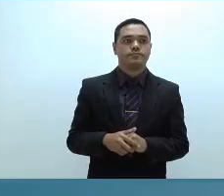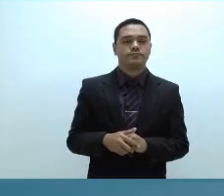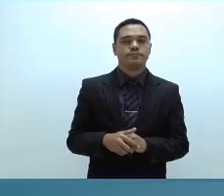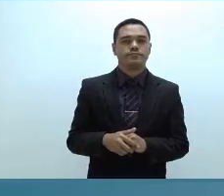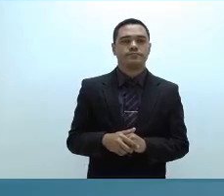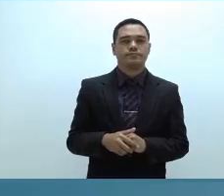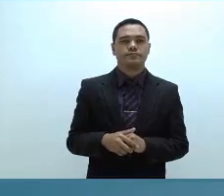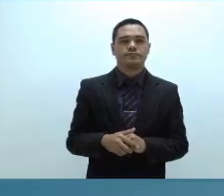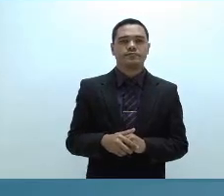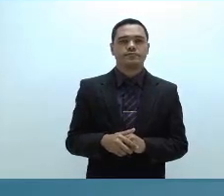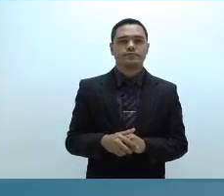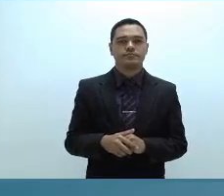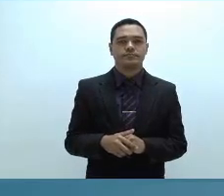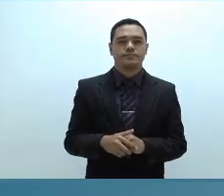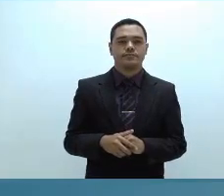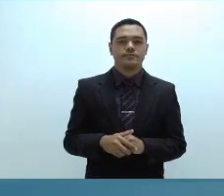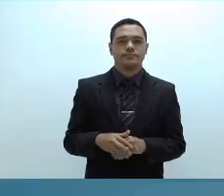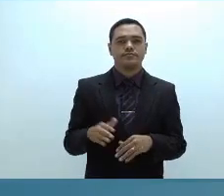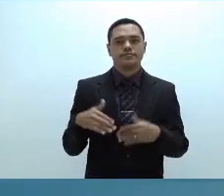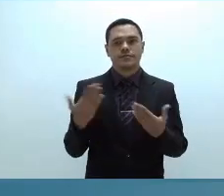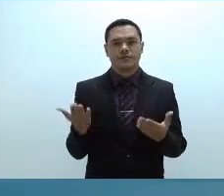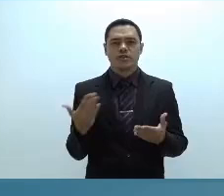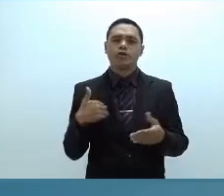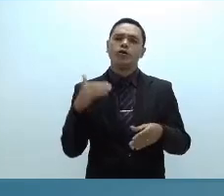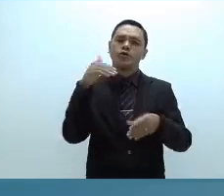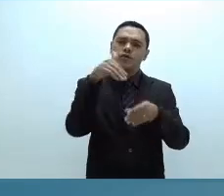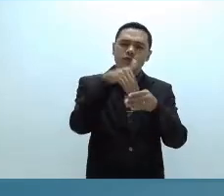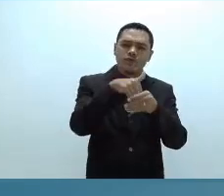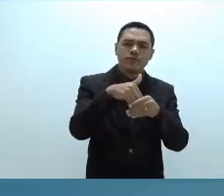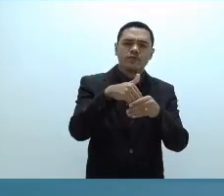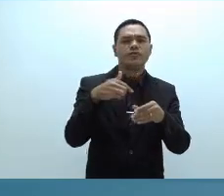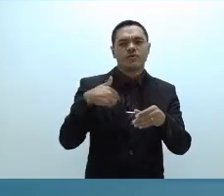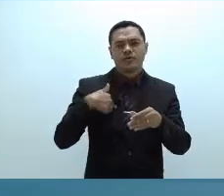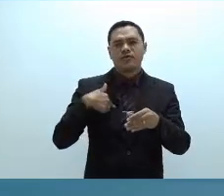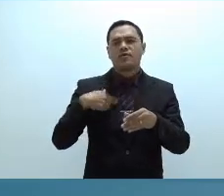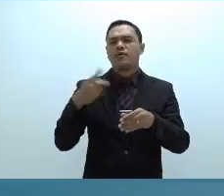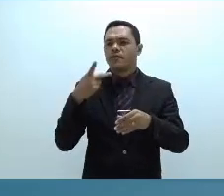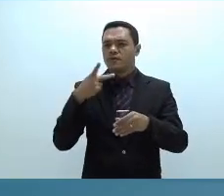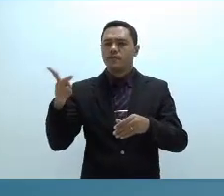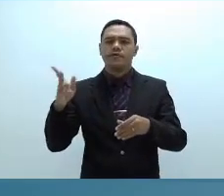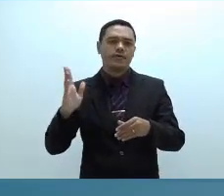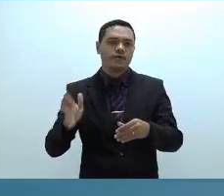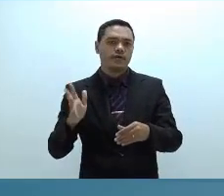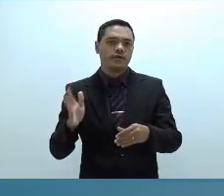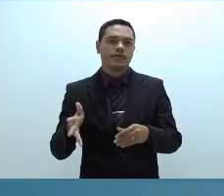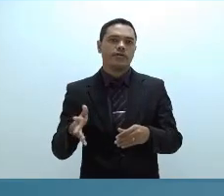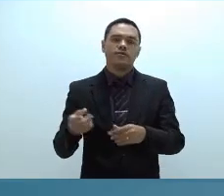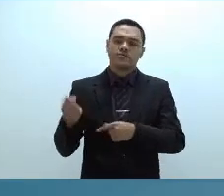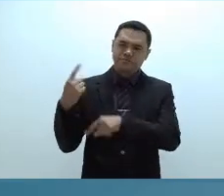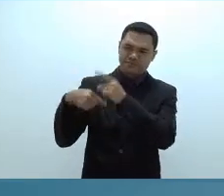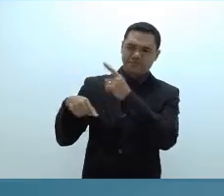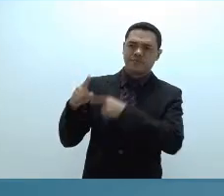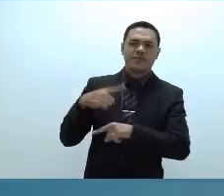E eu, na oportunidade do meu voto, eu citei um precedente novo já,